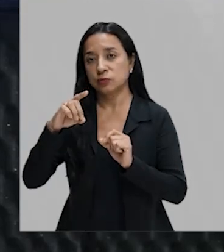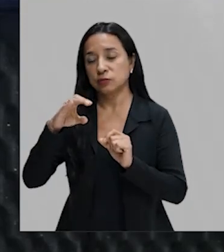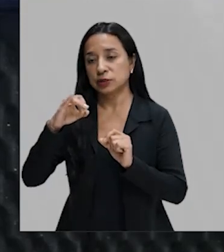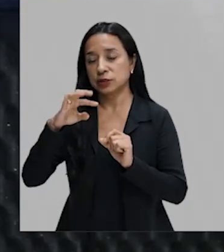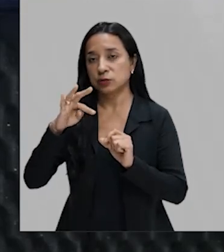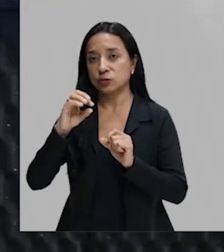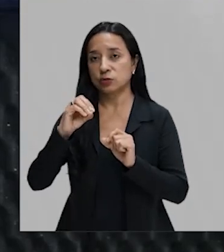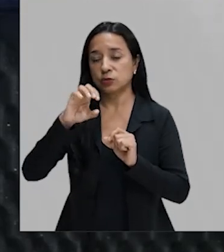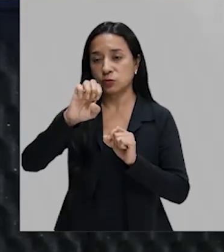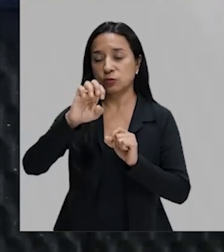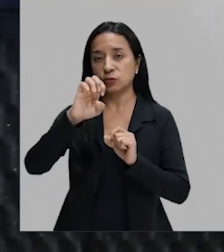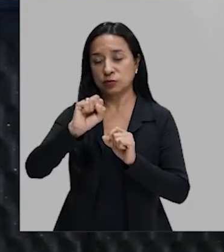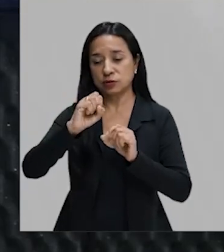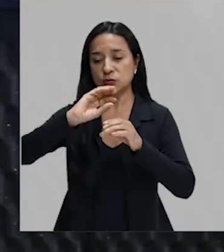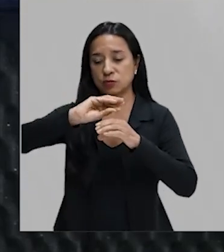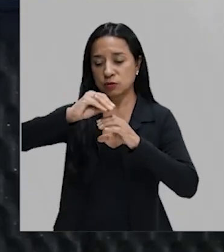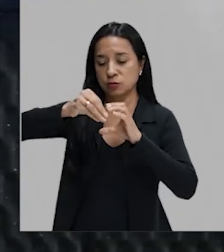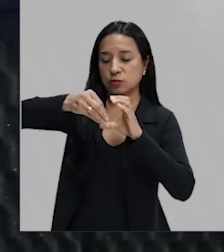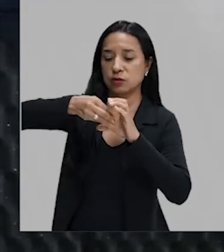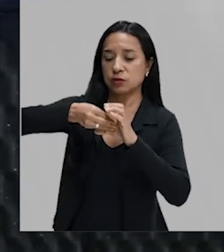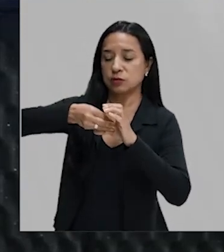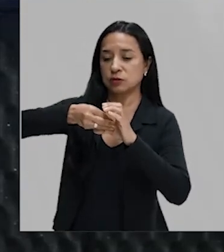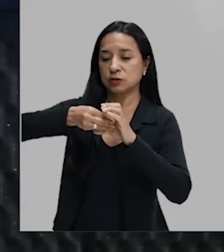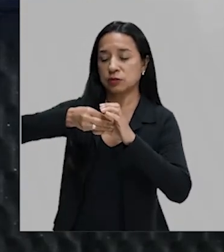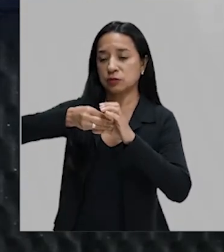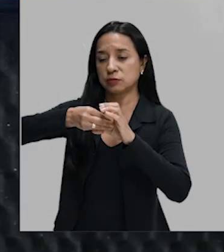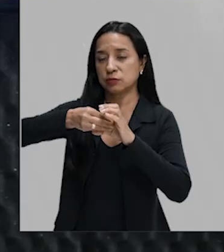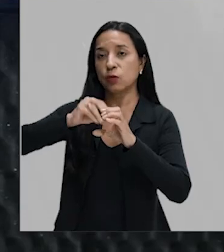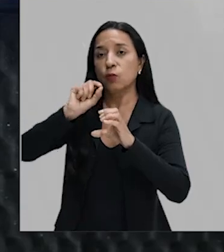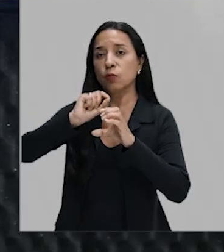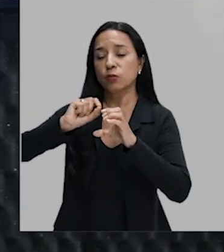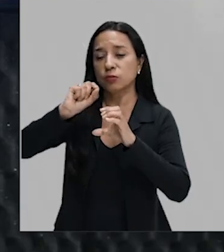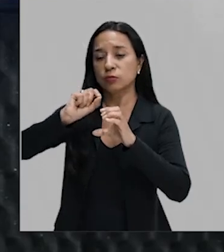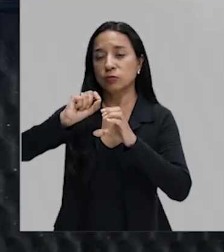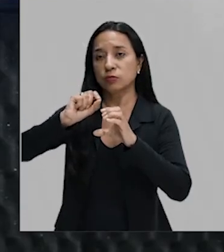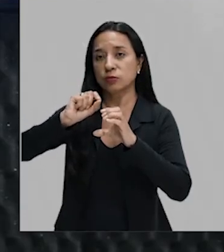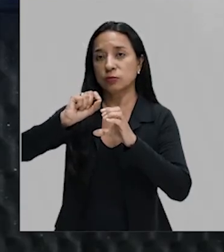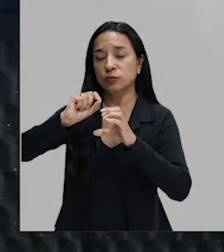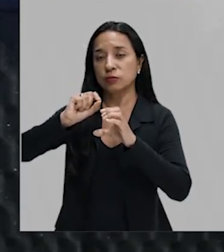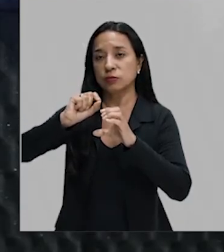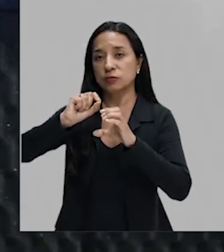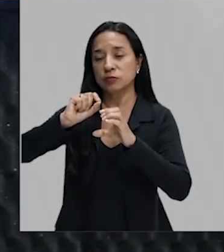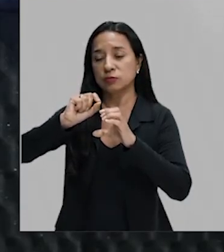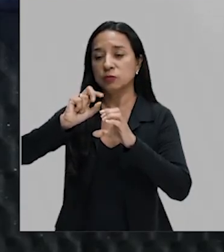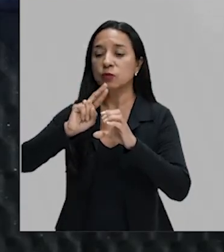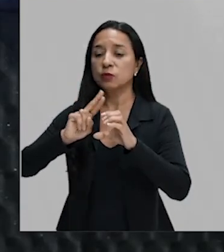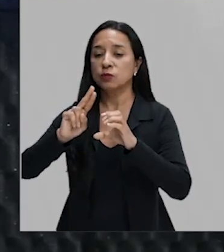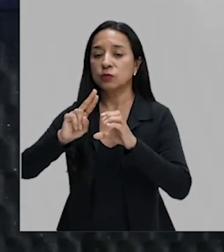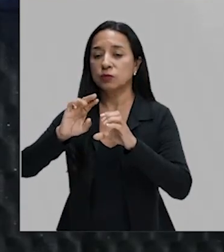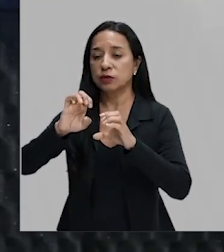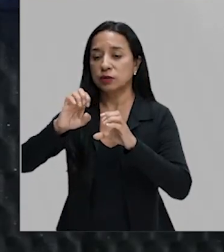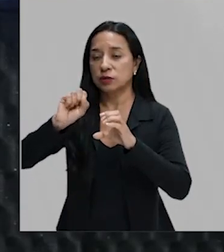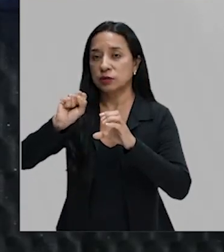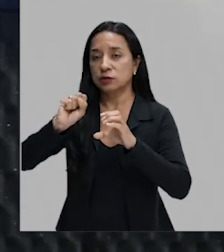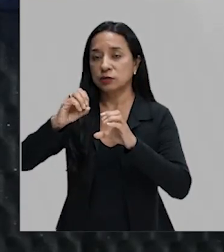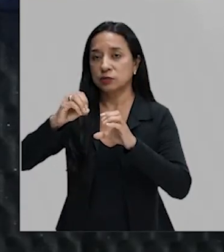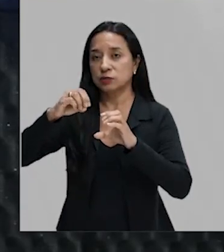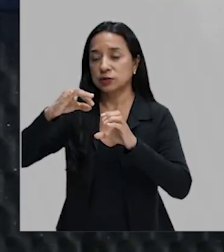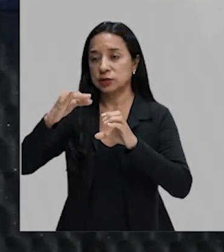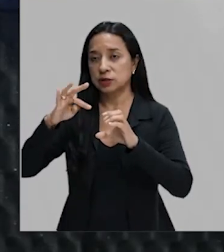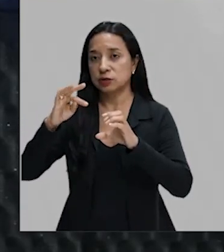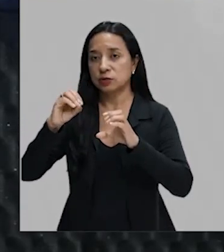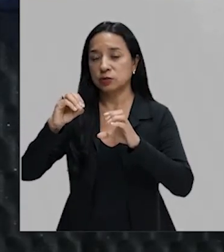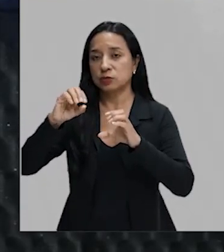o transporte para dentro da célula, o que vem depois vai ser o que a gente chama de exocitose,